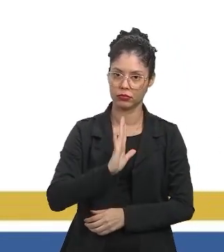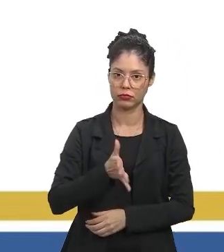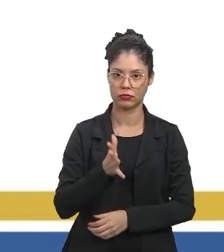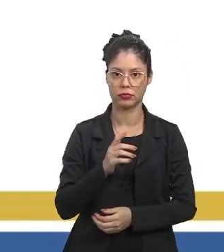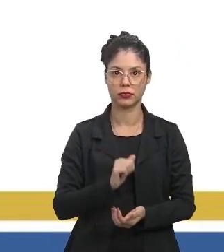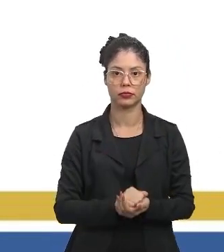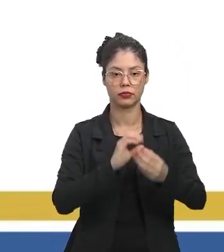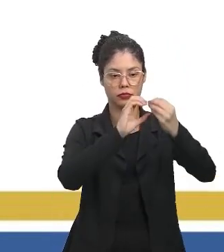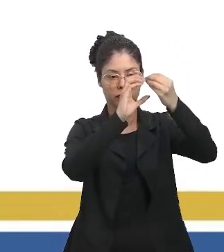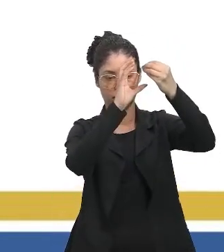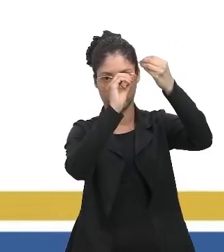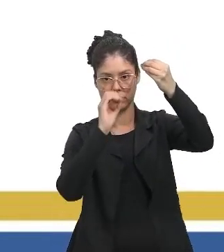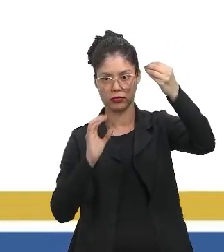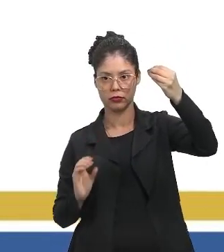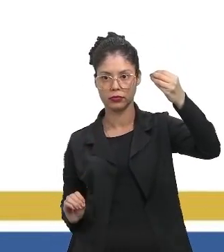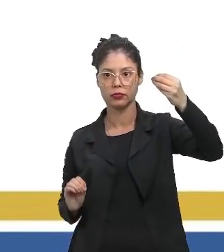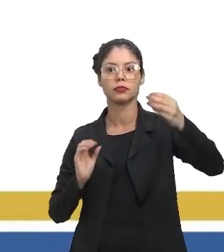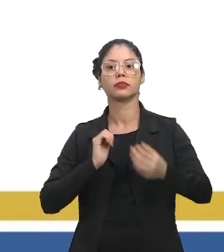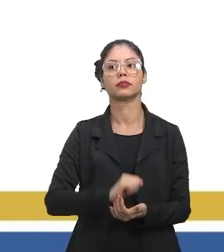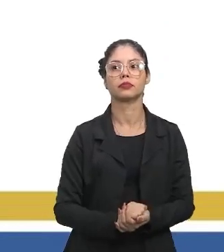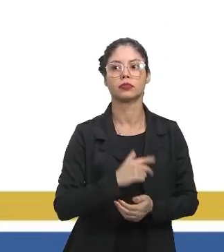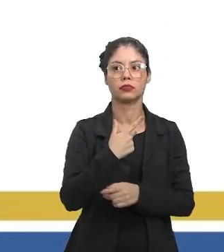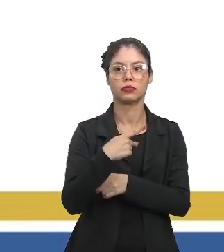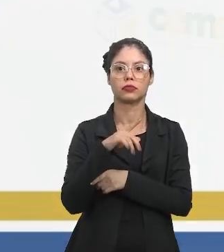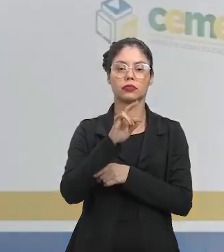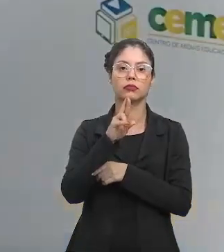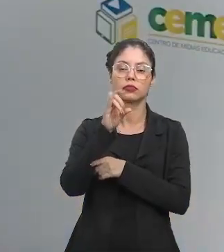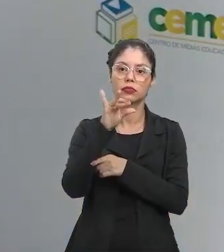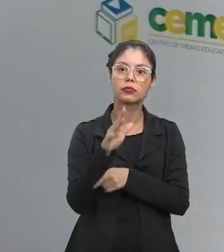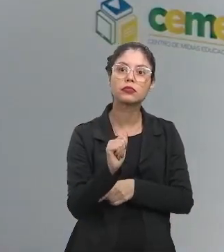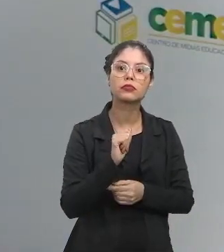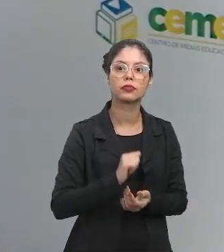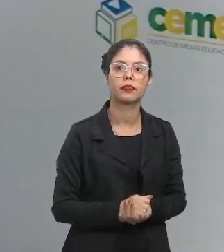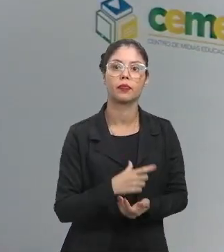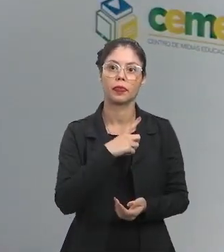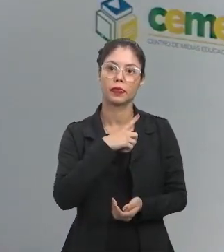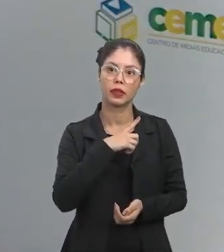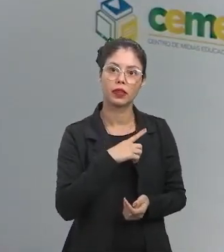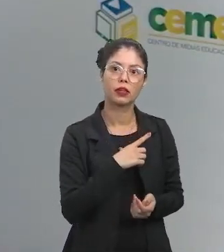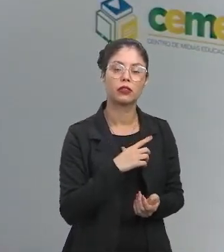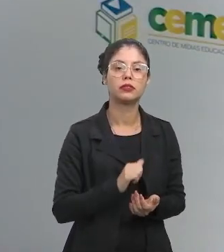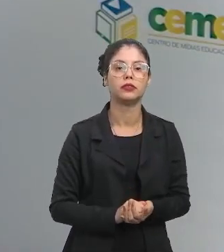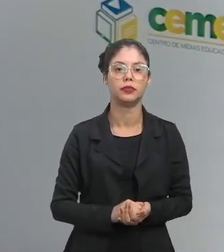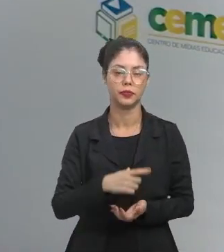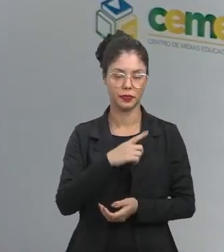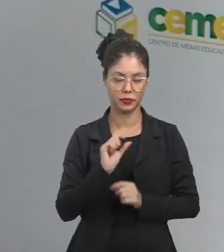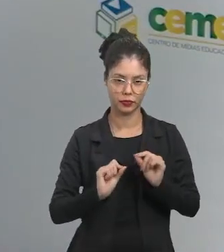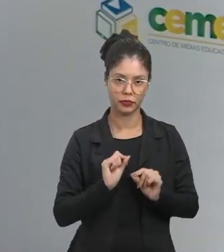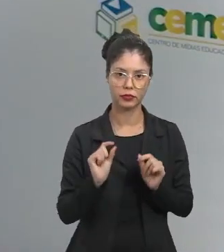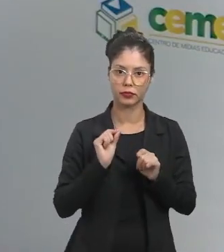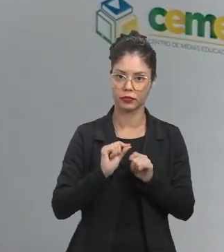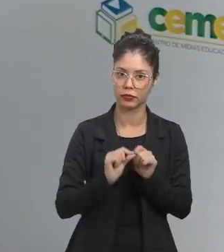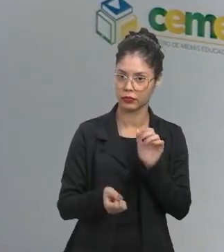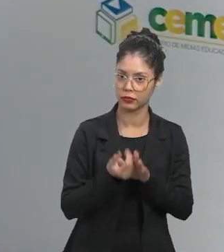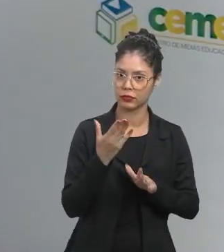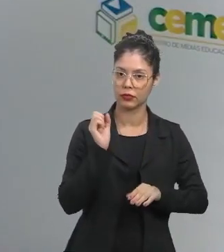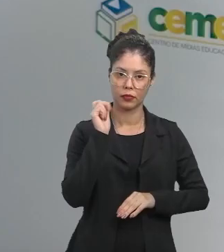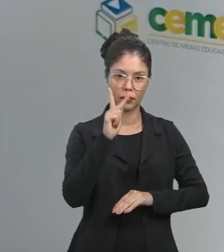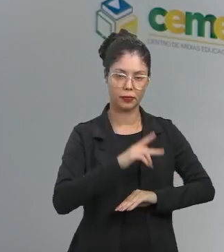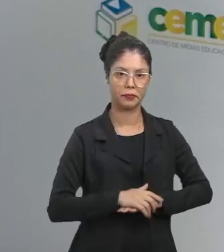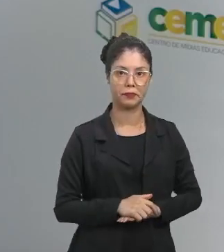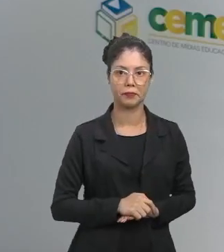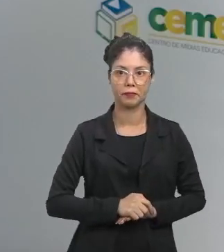uma cadeia polipeptídica. Lembrem que proteínas são cadeias polipeptídicas formadas.